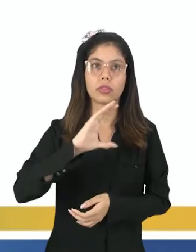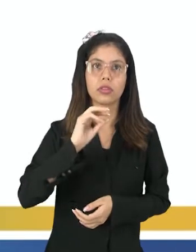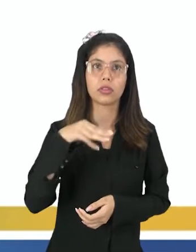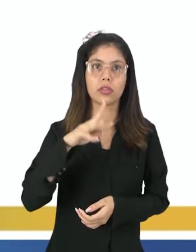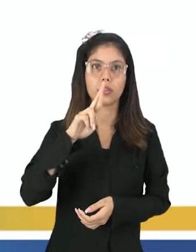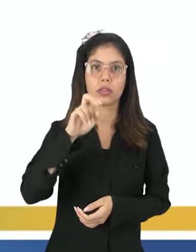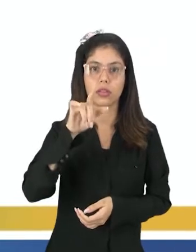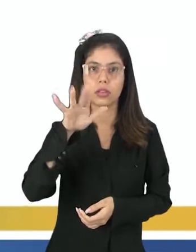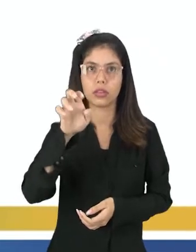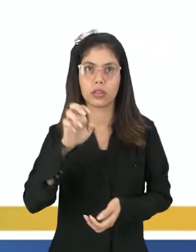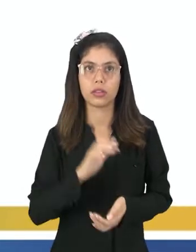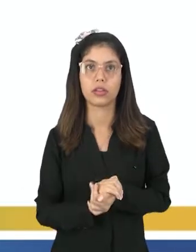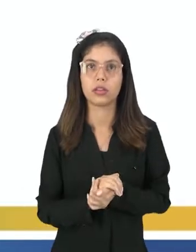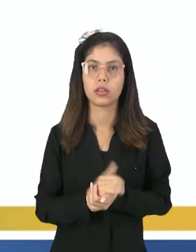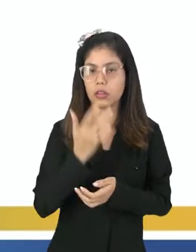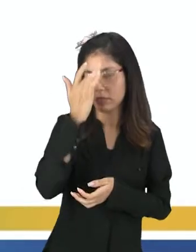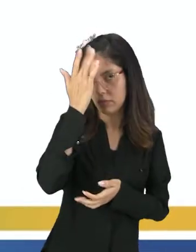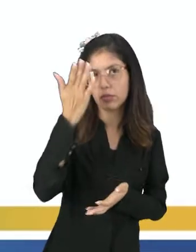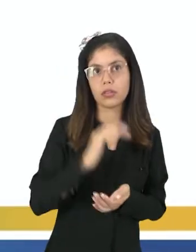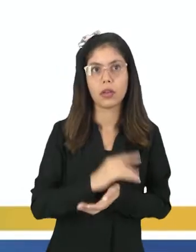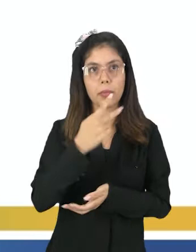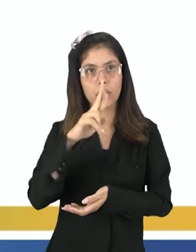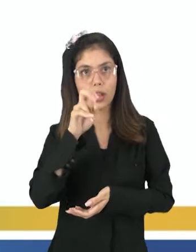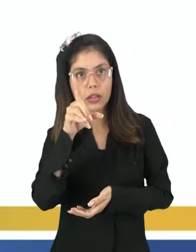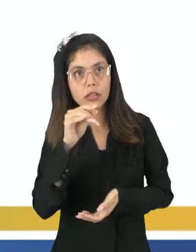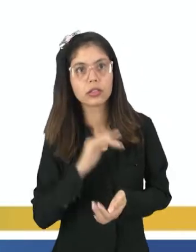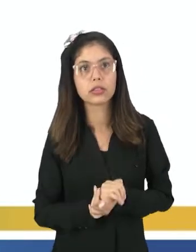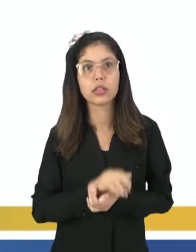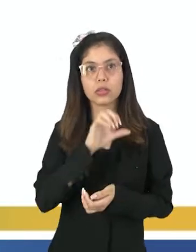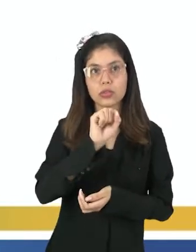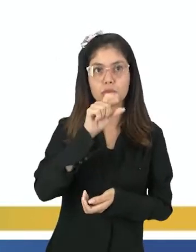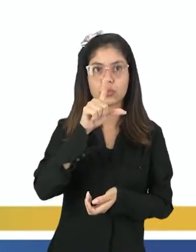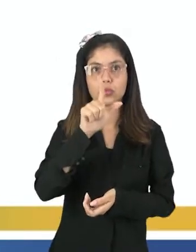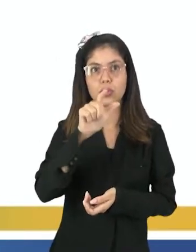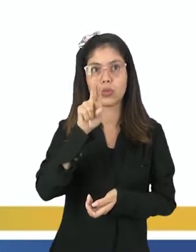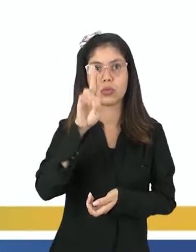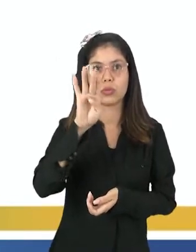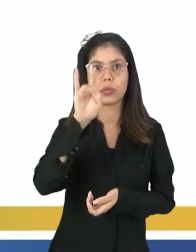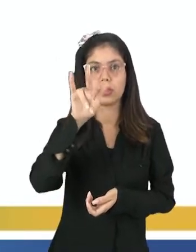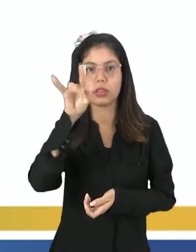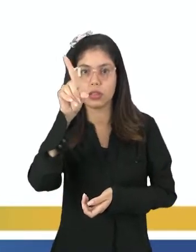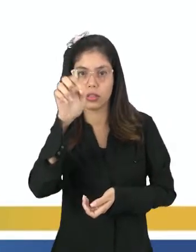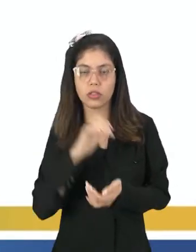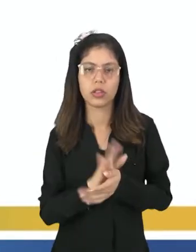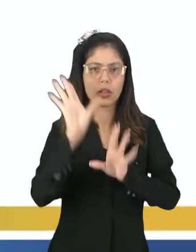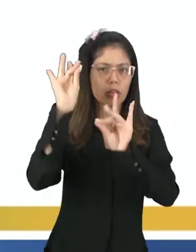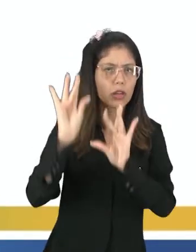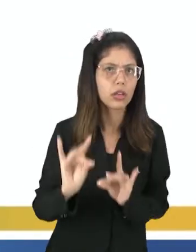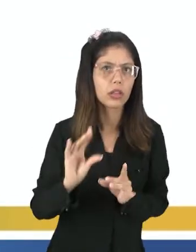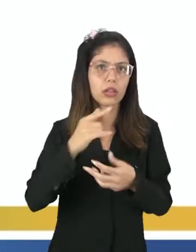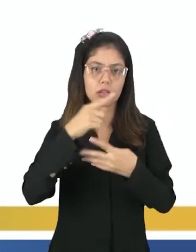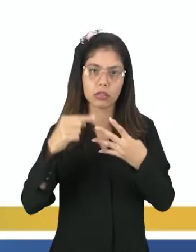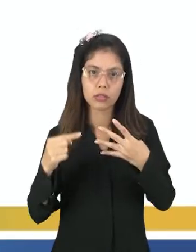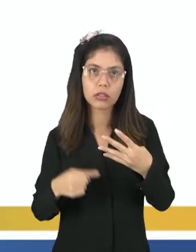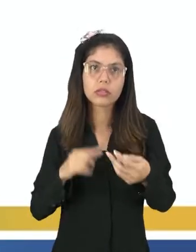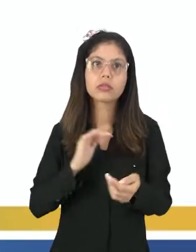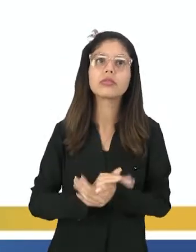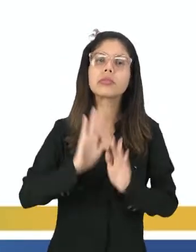são combustibilidade, polaridade e solubilidade. O que é cada uma dessas